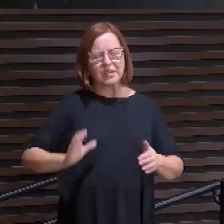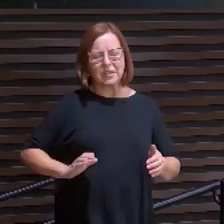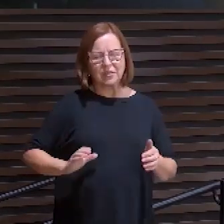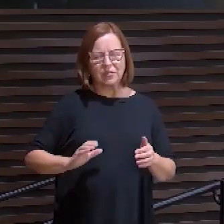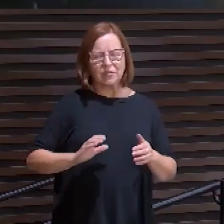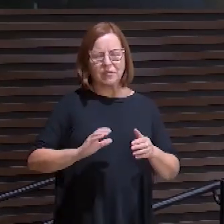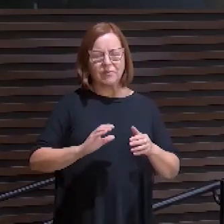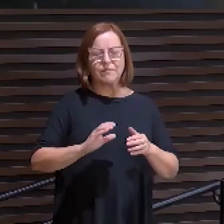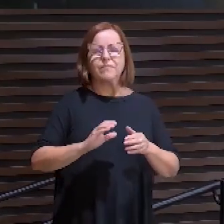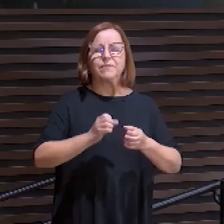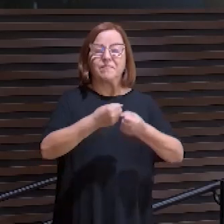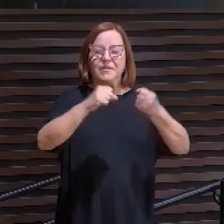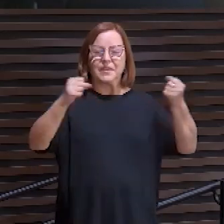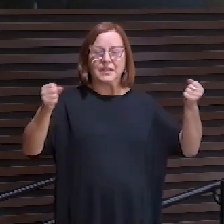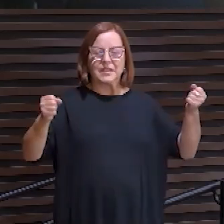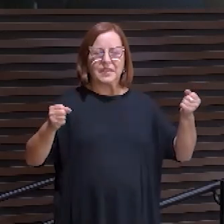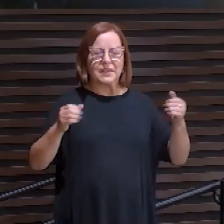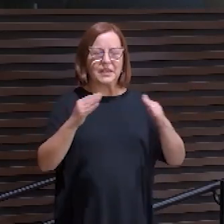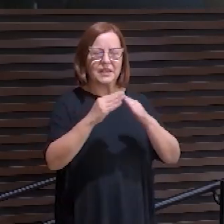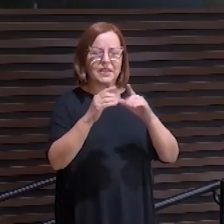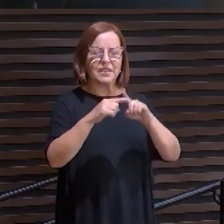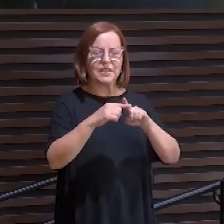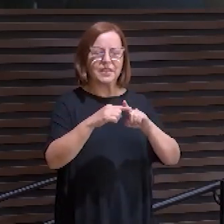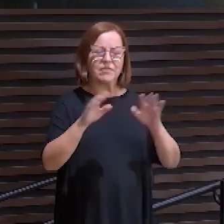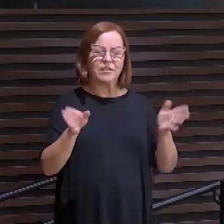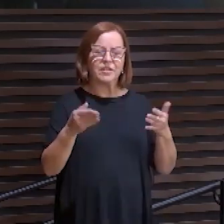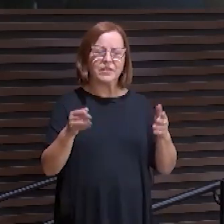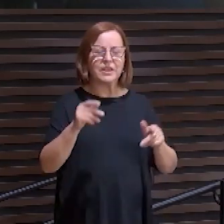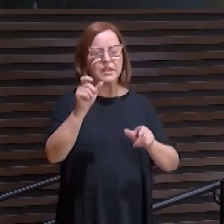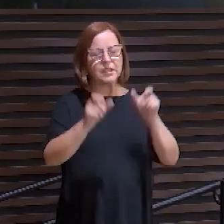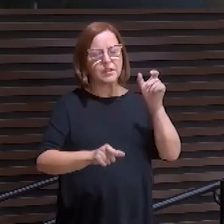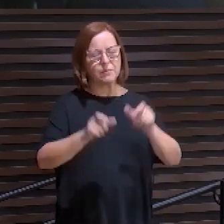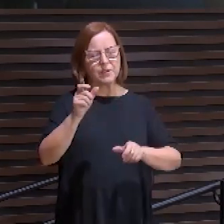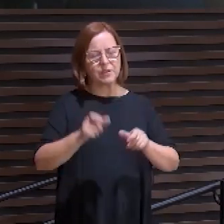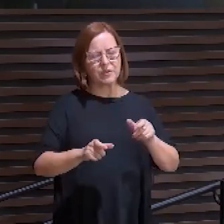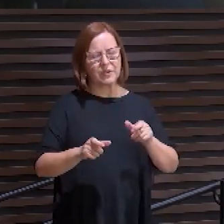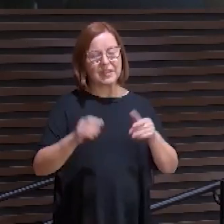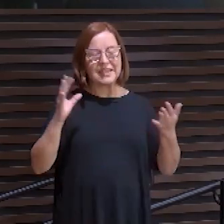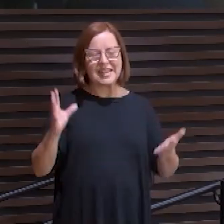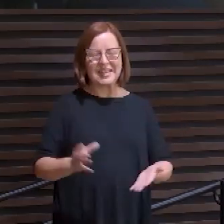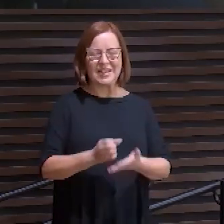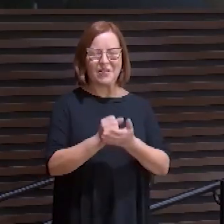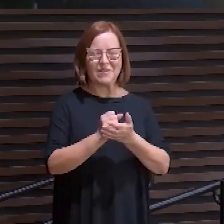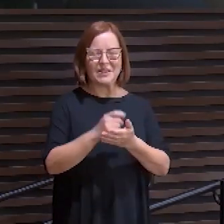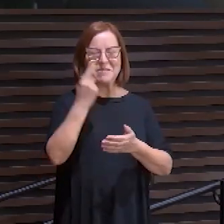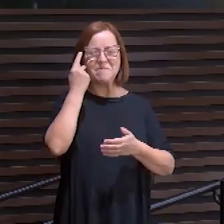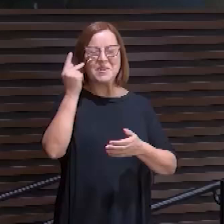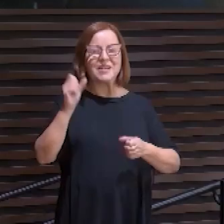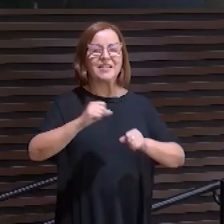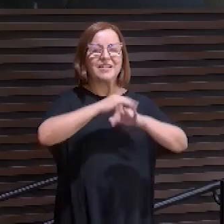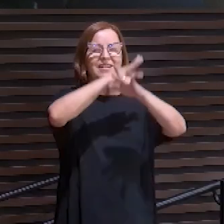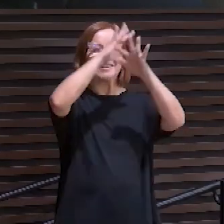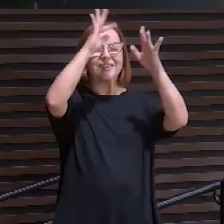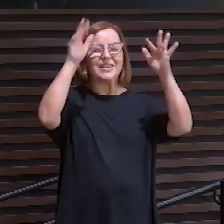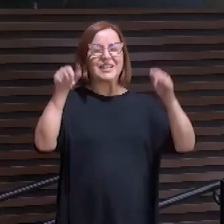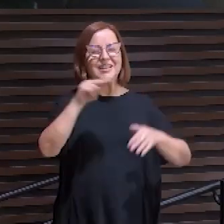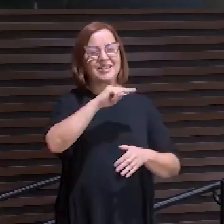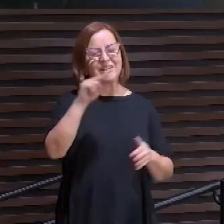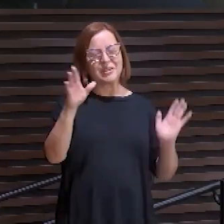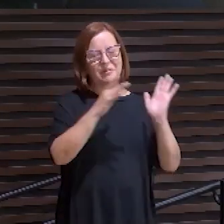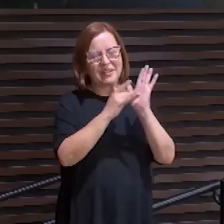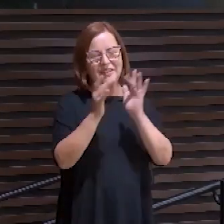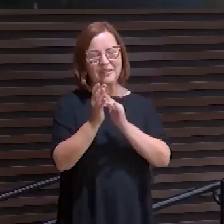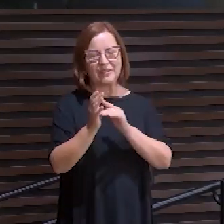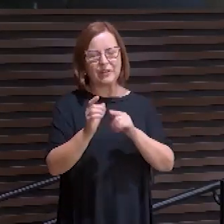igreja seja edificada e pessoas sejam salvas para a glória do nome de Jesus.